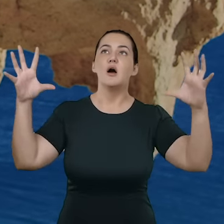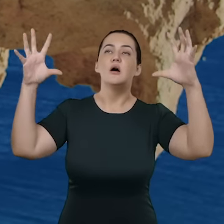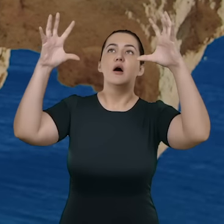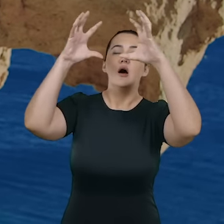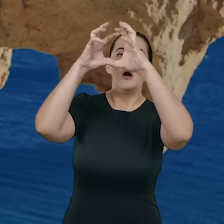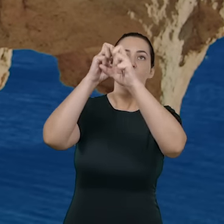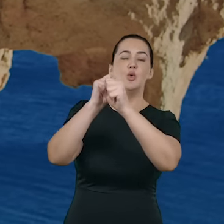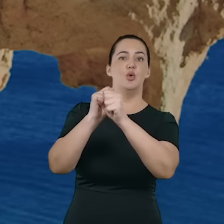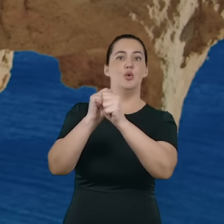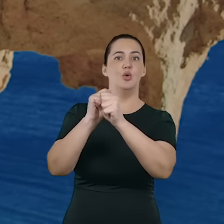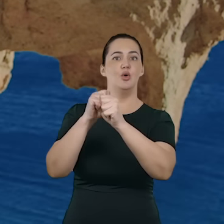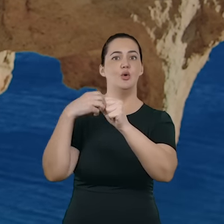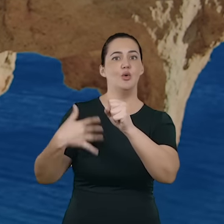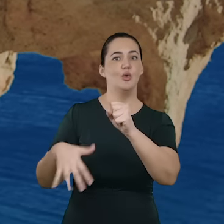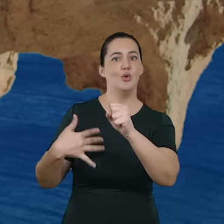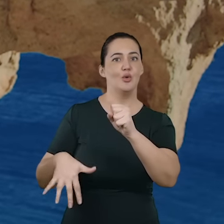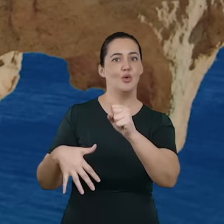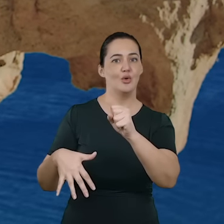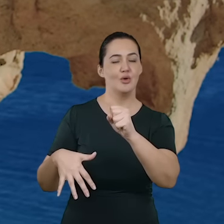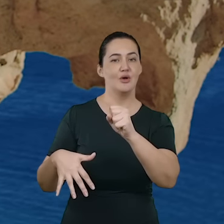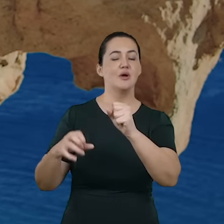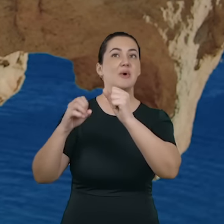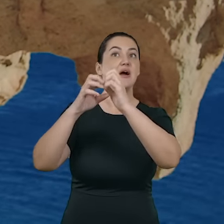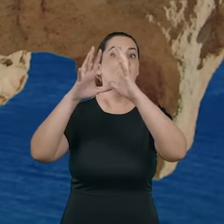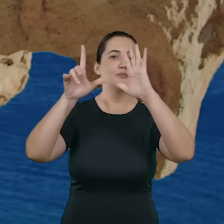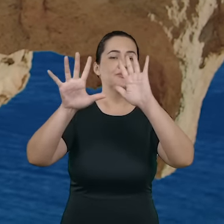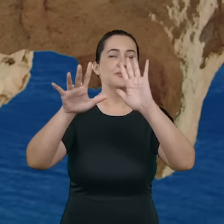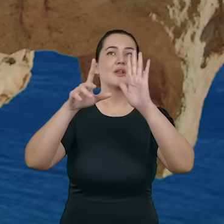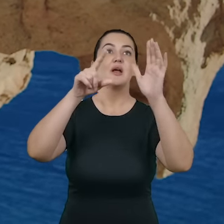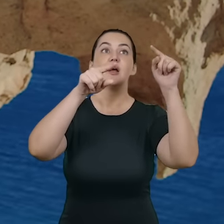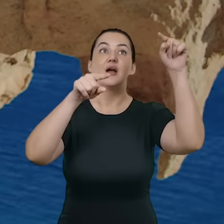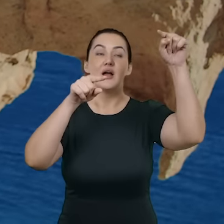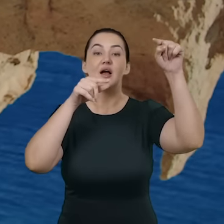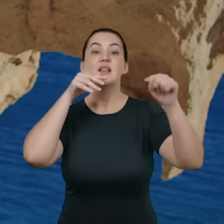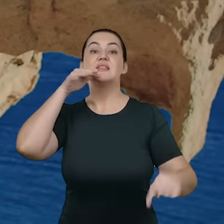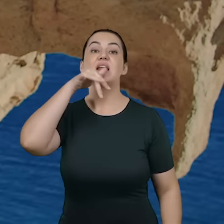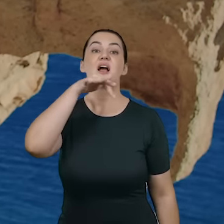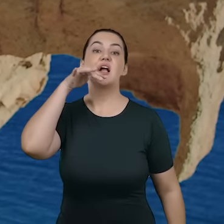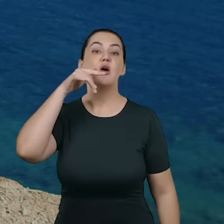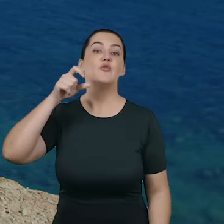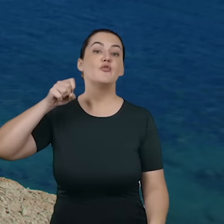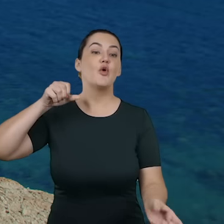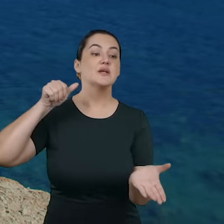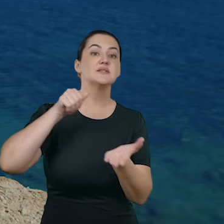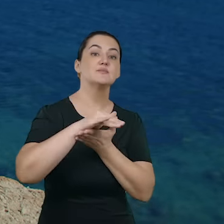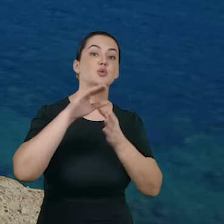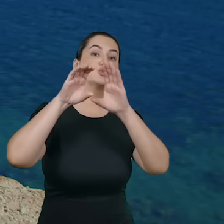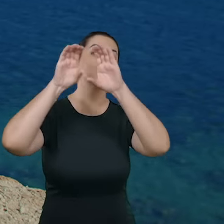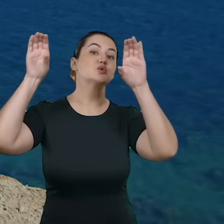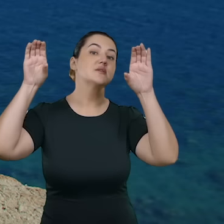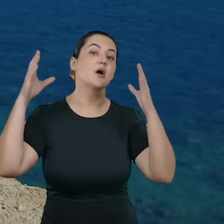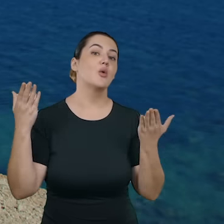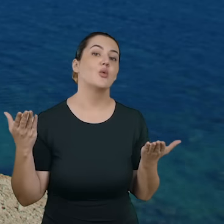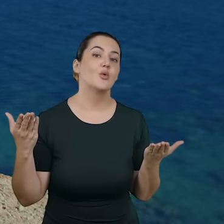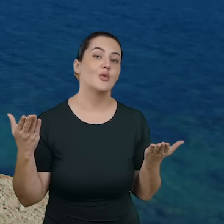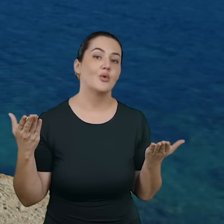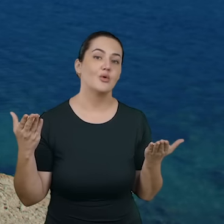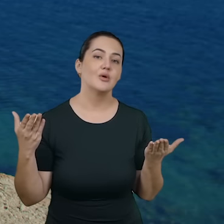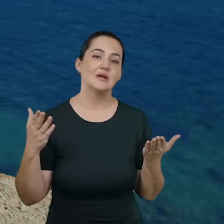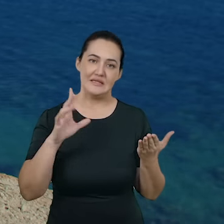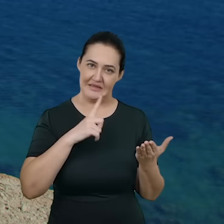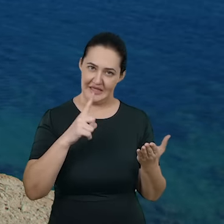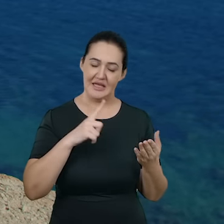desse texto, indo agora para o verso 9, ao declarar quando esse dragão foi expulso do céu, é notório que ele também é